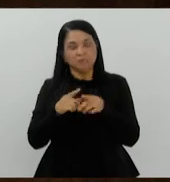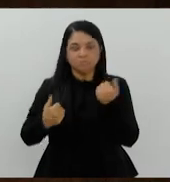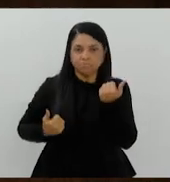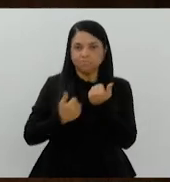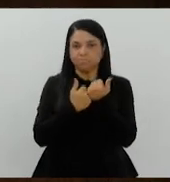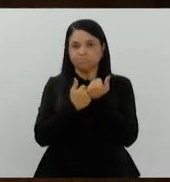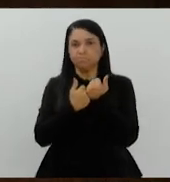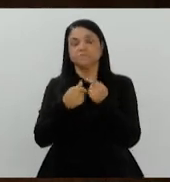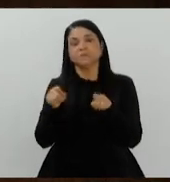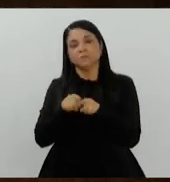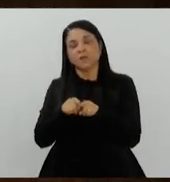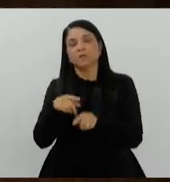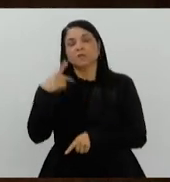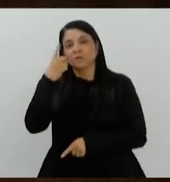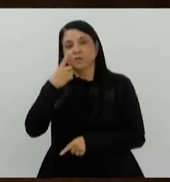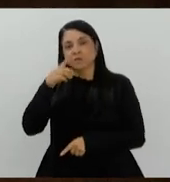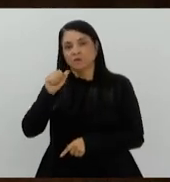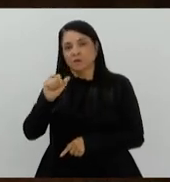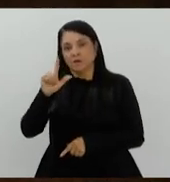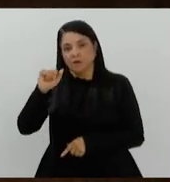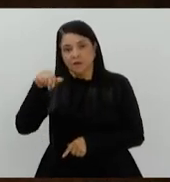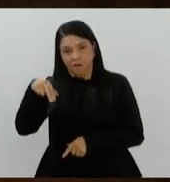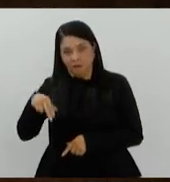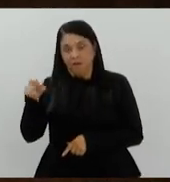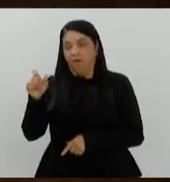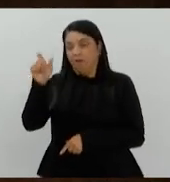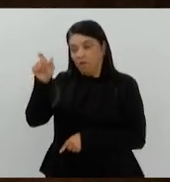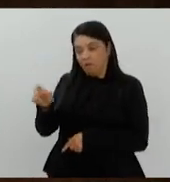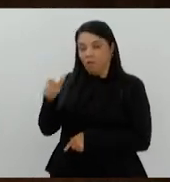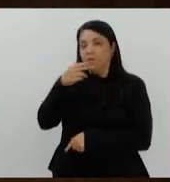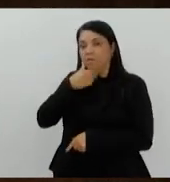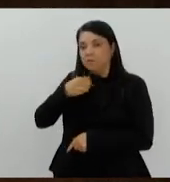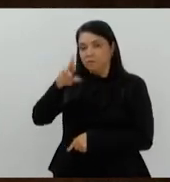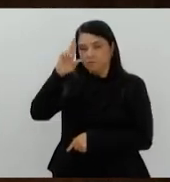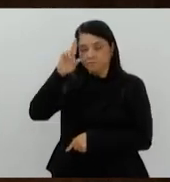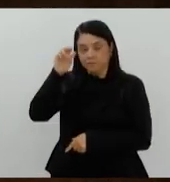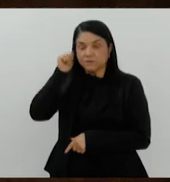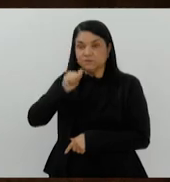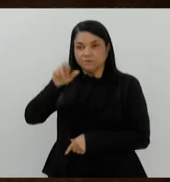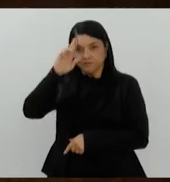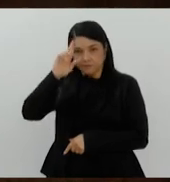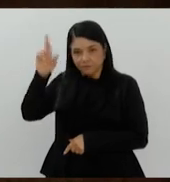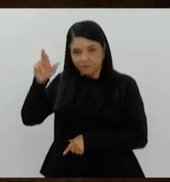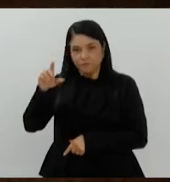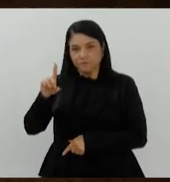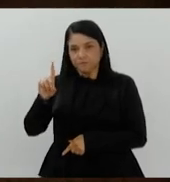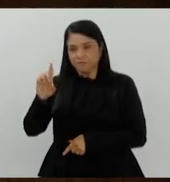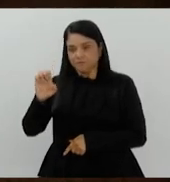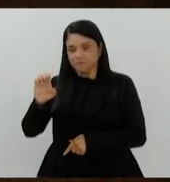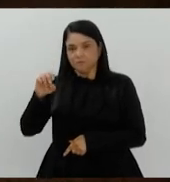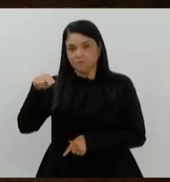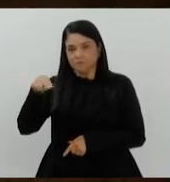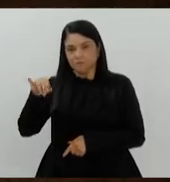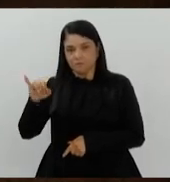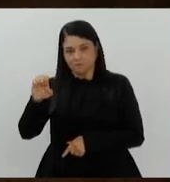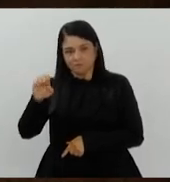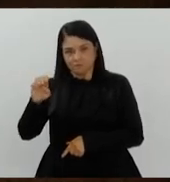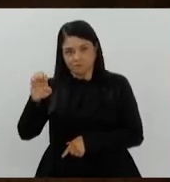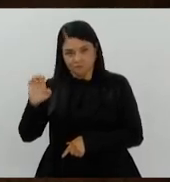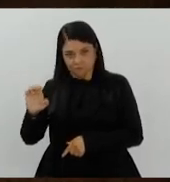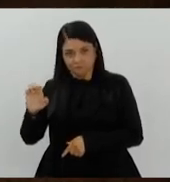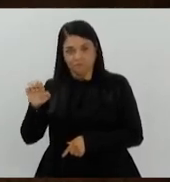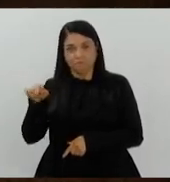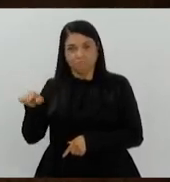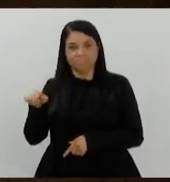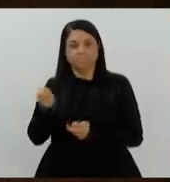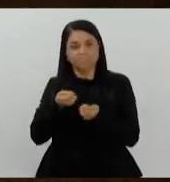Lopes, que a 01, a senhora Denise, a comandante da comunicação, dos bilhões da comunicação da CEDAE, não